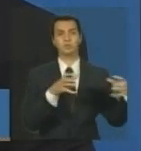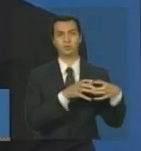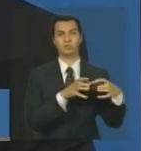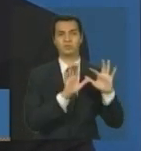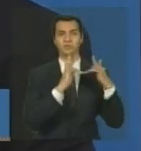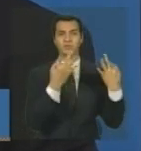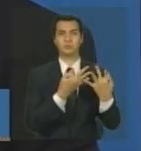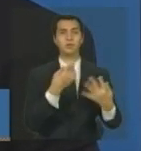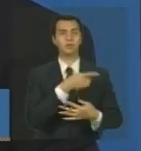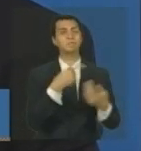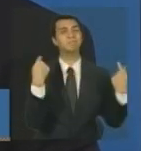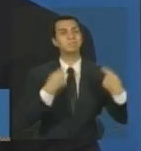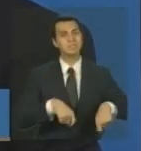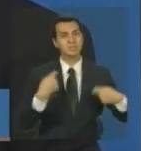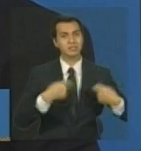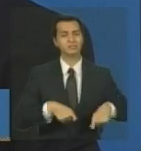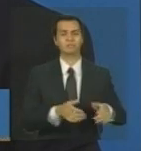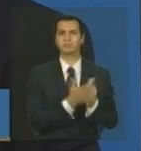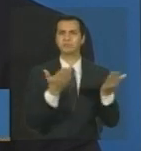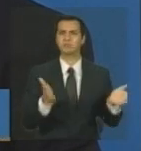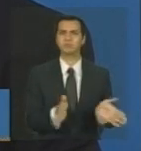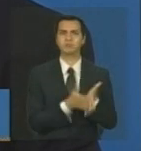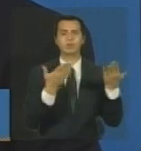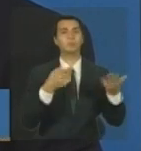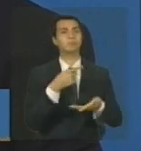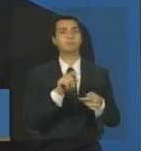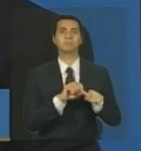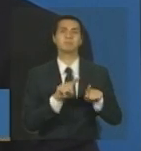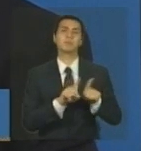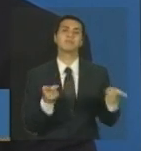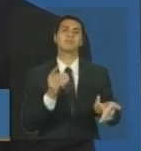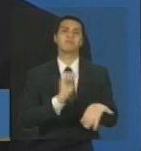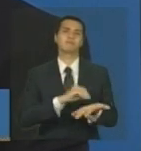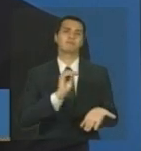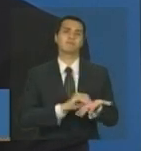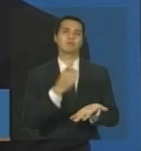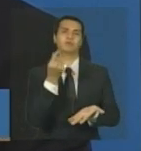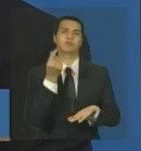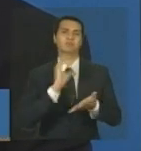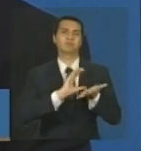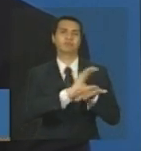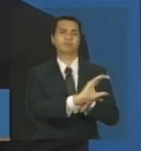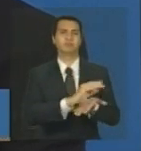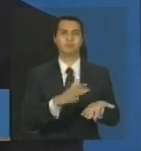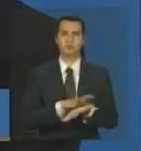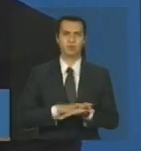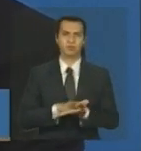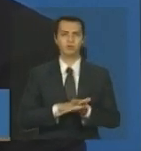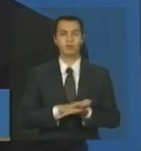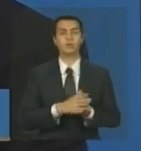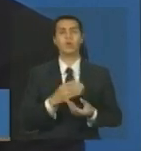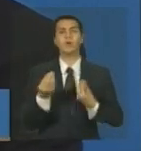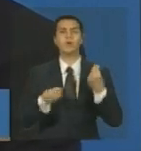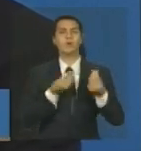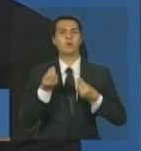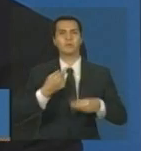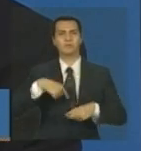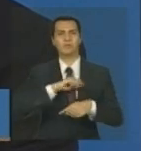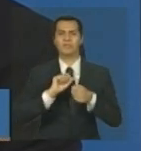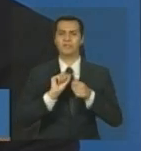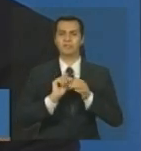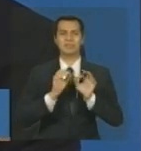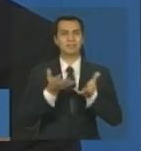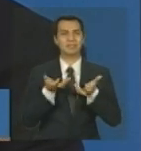estão. E é isso que a gente tenta evitar. Qual que é a receita para que a gente tenha um programa bem focalizado, ou seja, um programa que